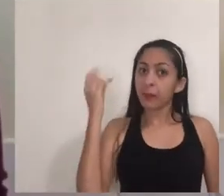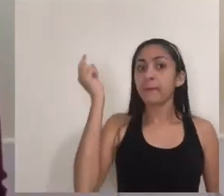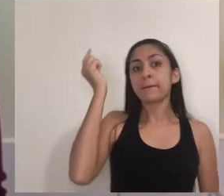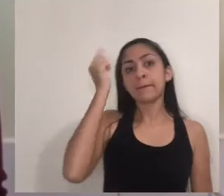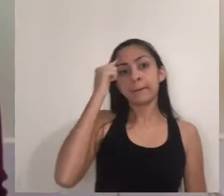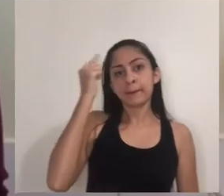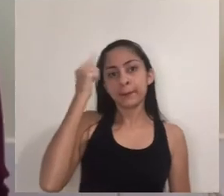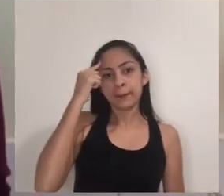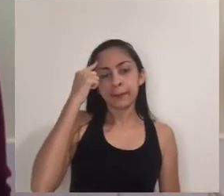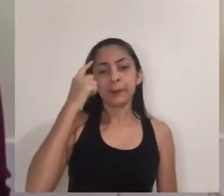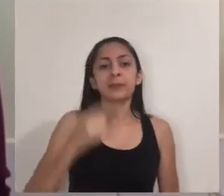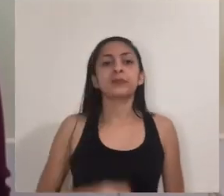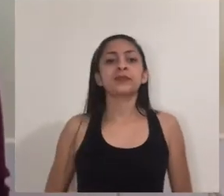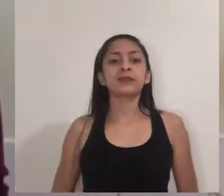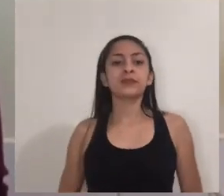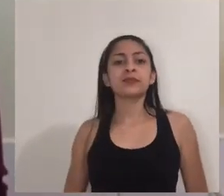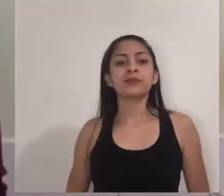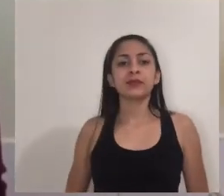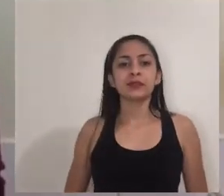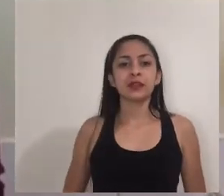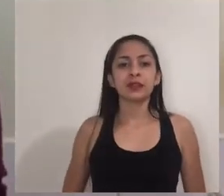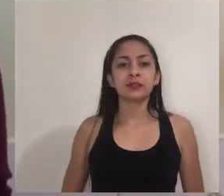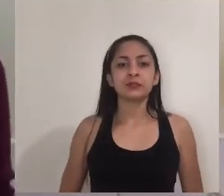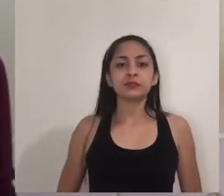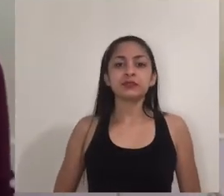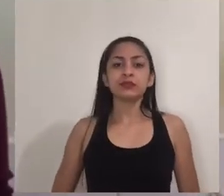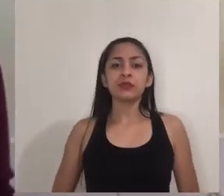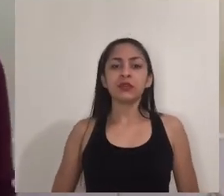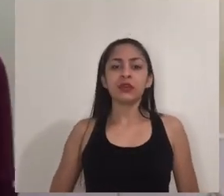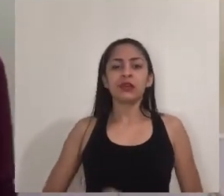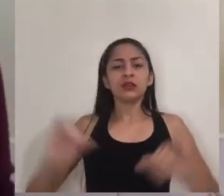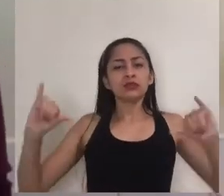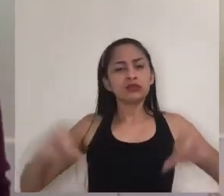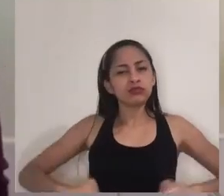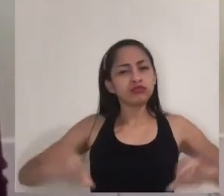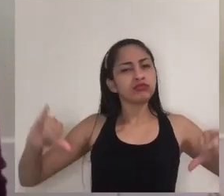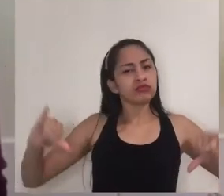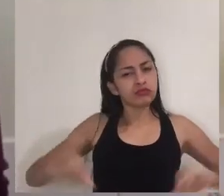isso, a gente pensa, as provações produzem